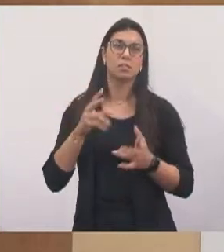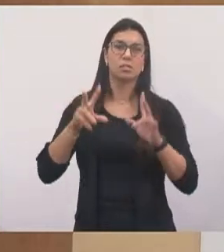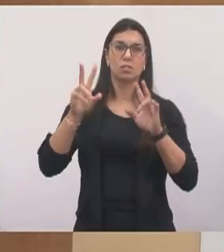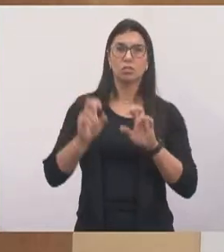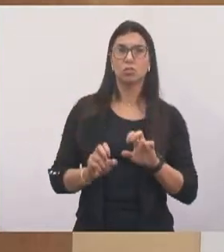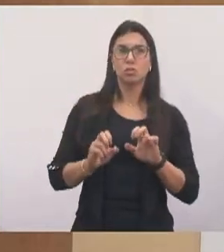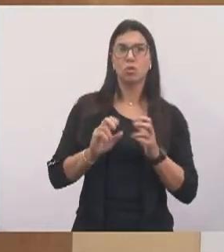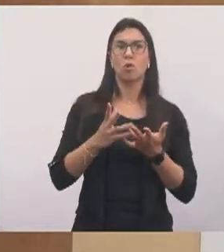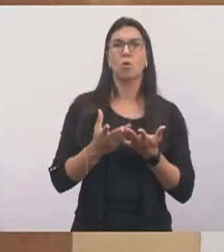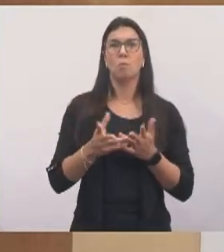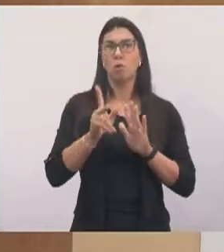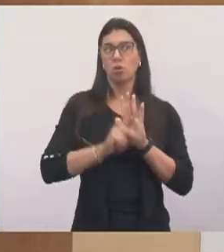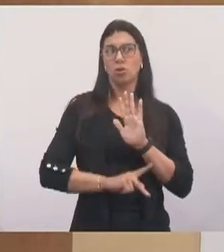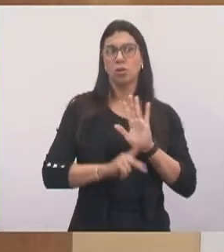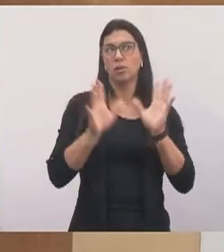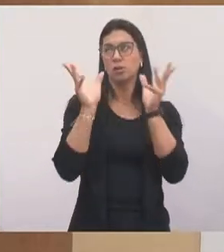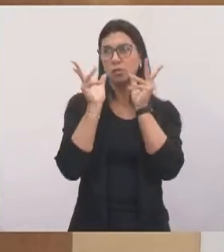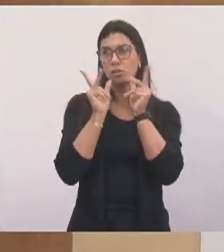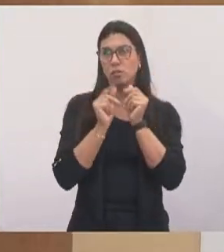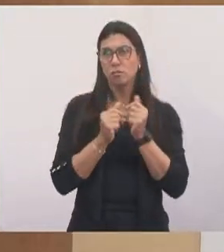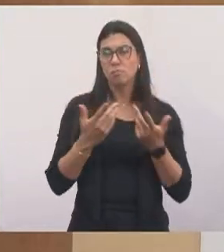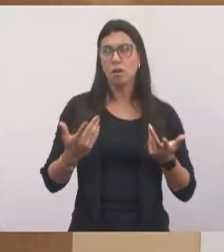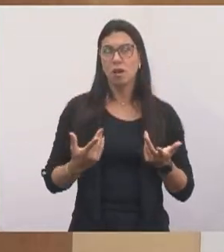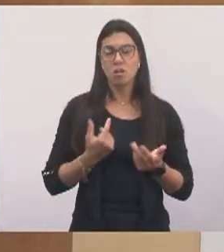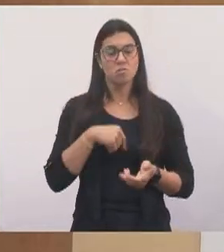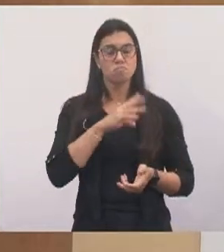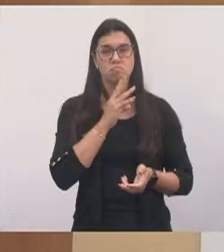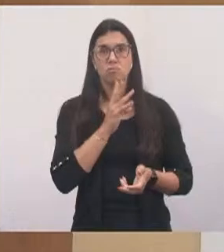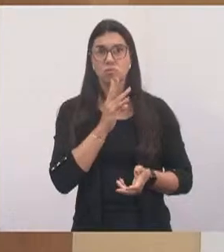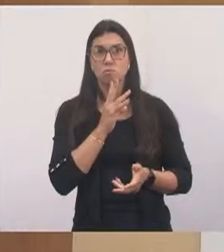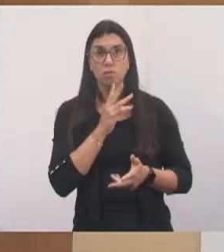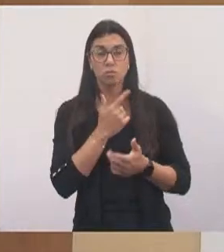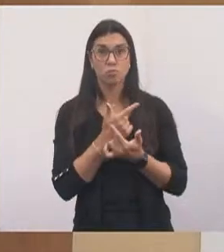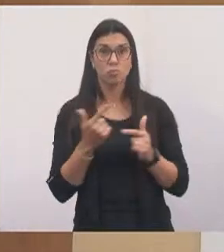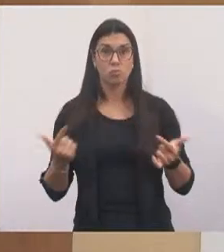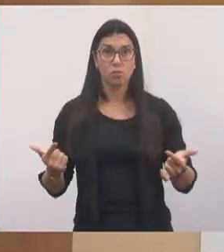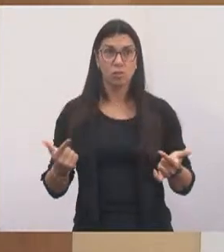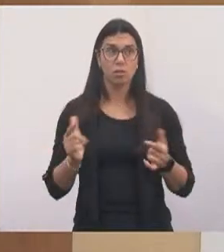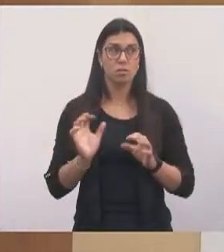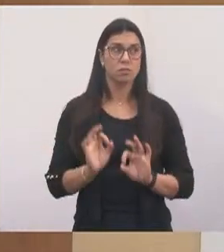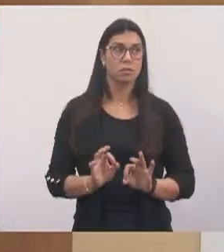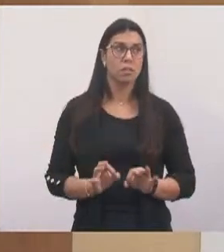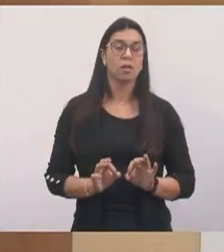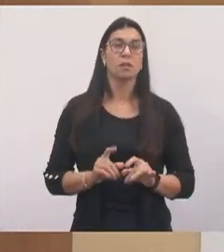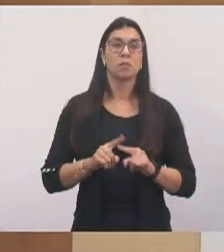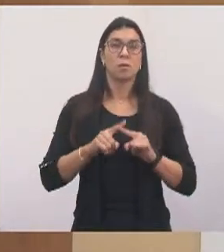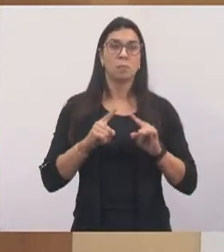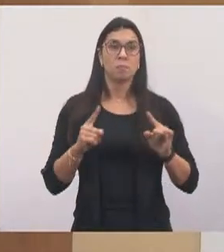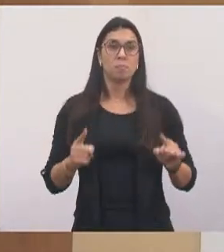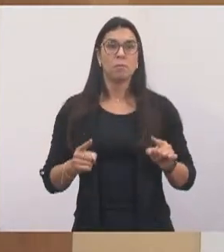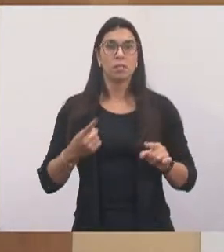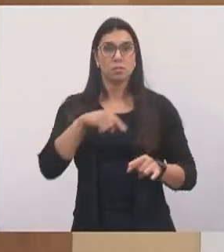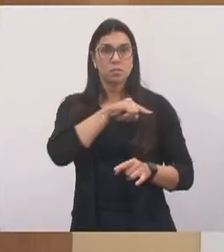uma causa que não tenho tanta atividade, né? Mas a gente sempre aprende